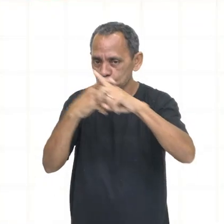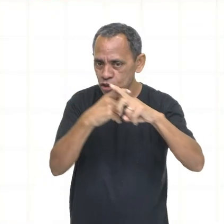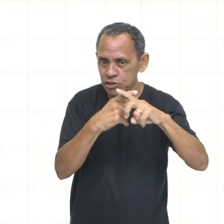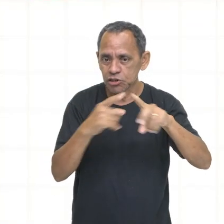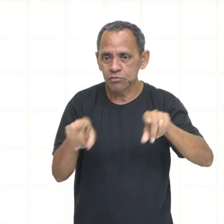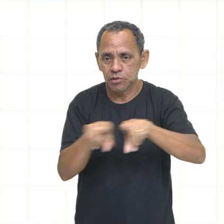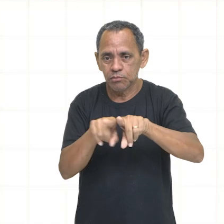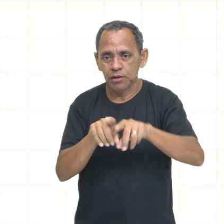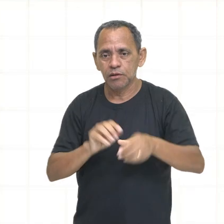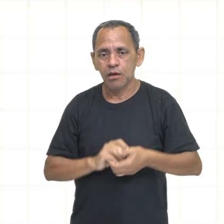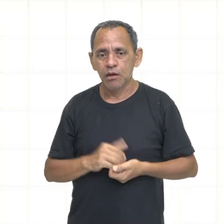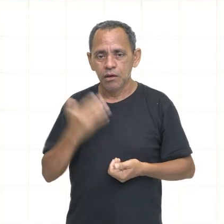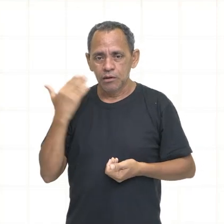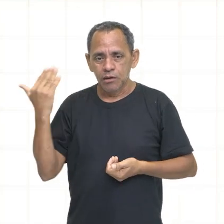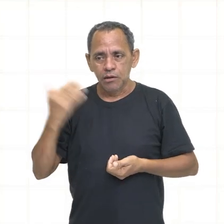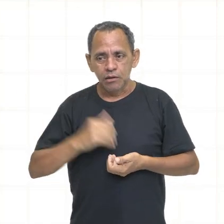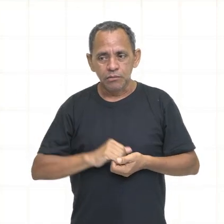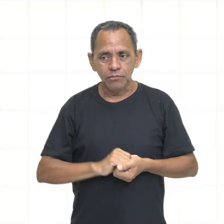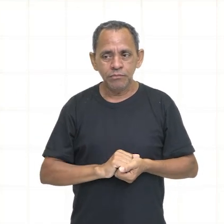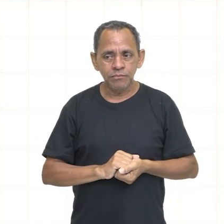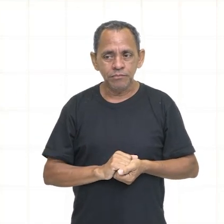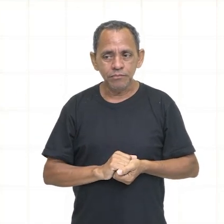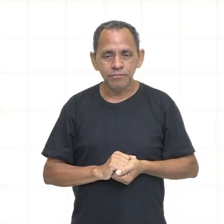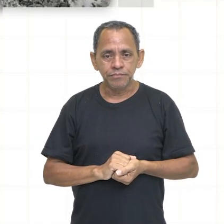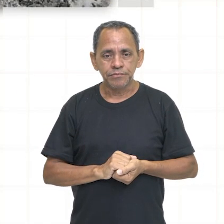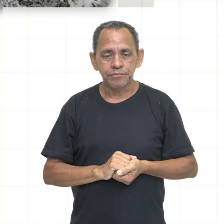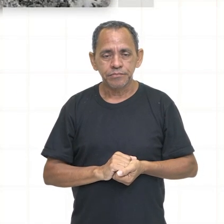galera. Adiante.